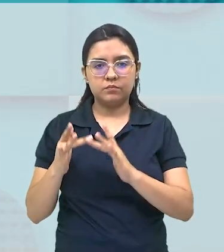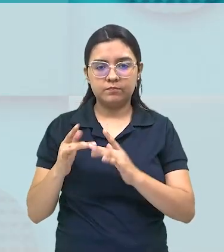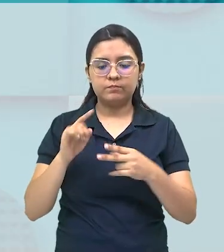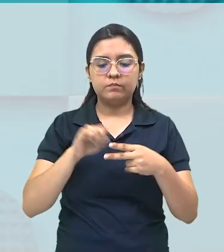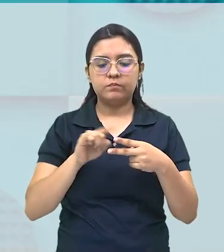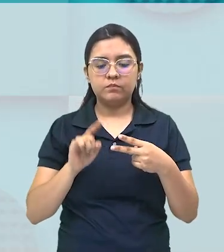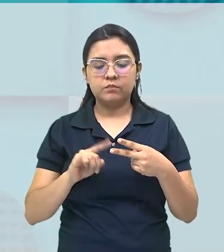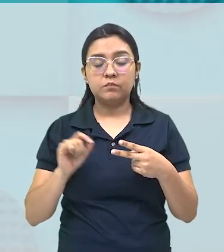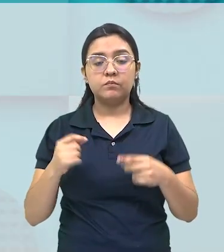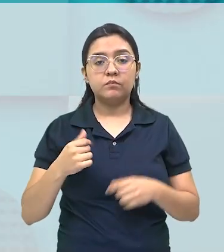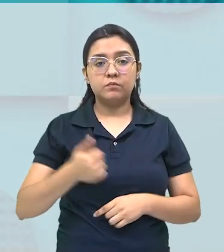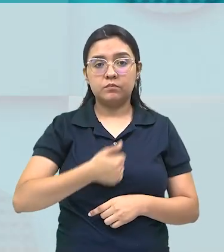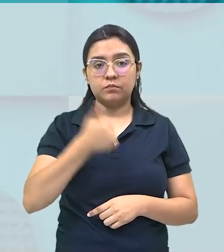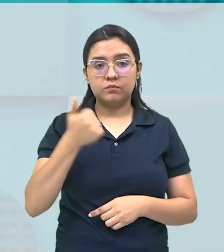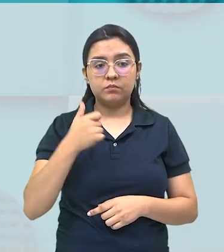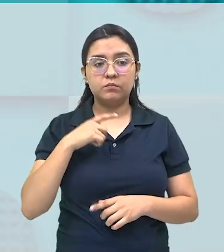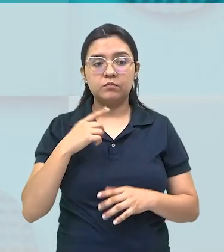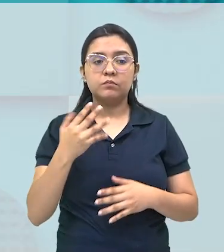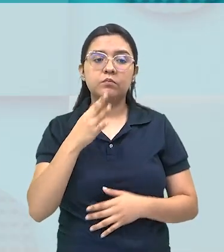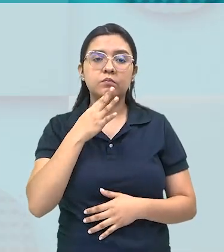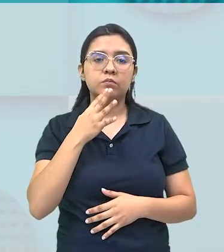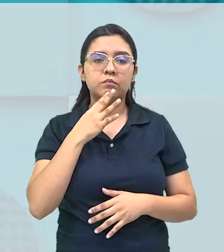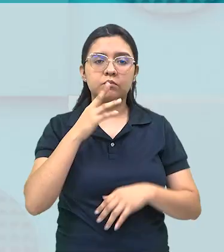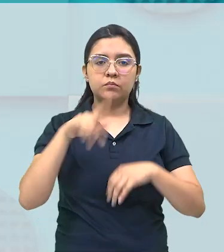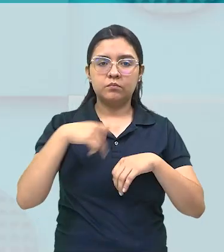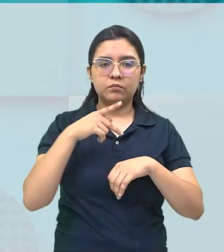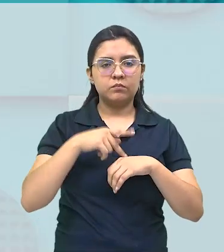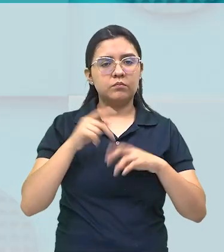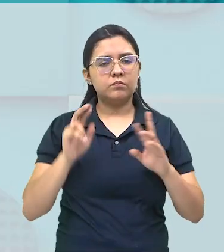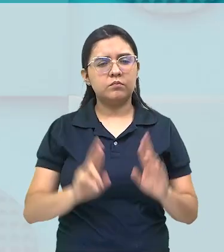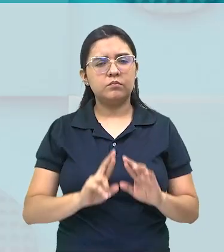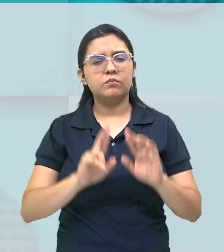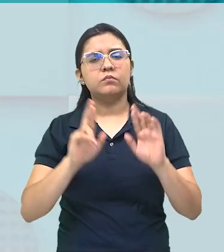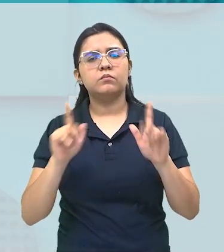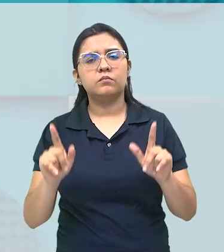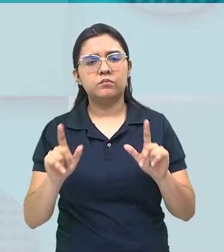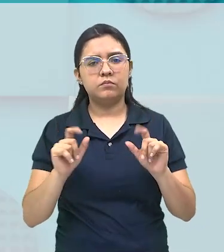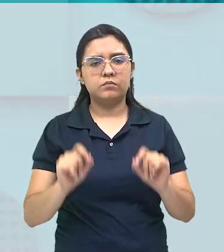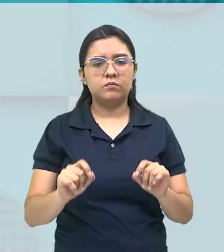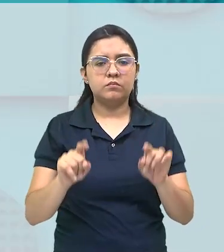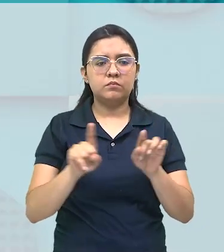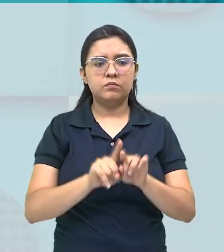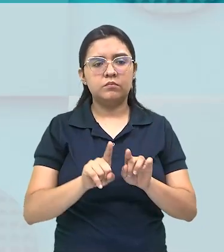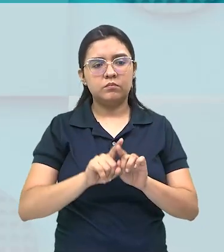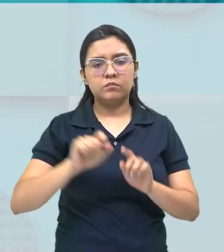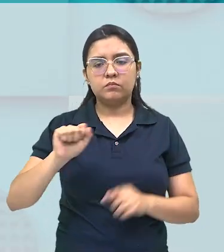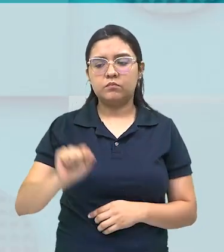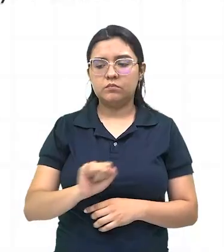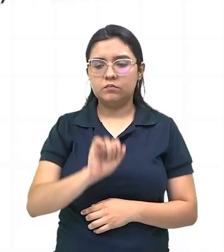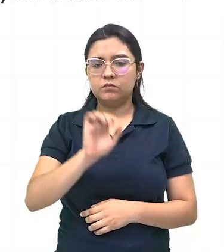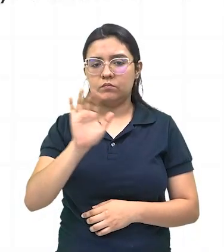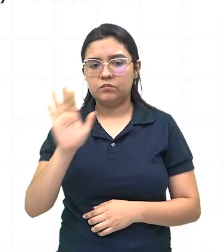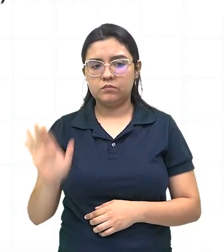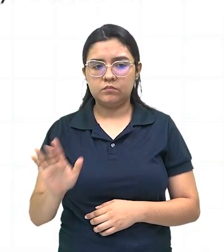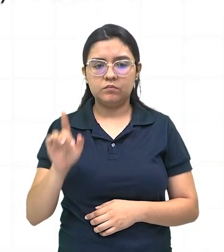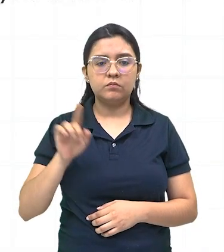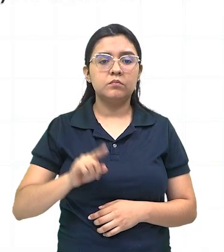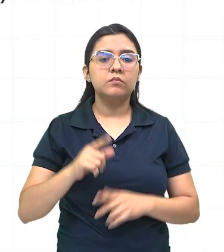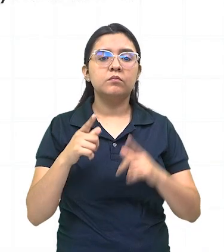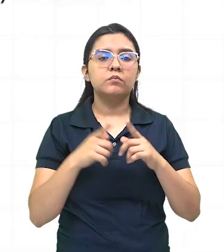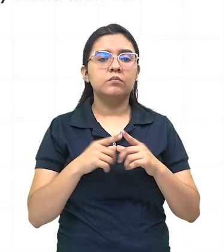lutas, vamos primeiro conhecer esse país tão diferente, que fica lá no extremo da Ásia, que é o